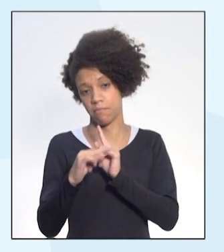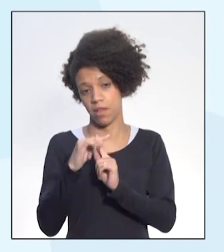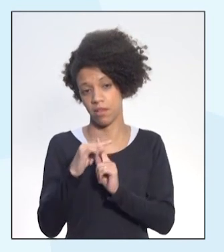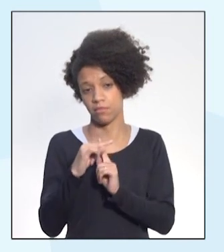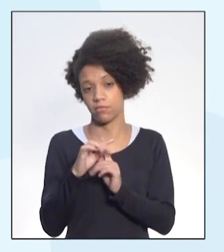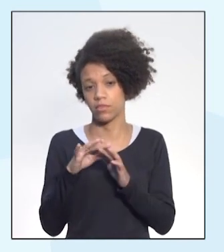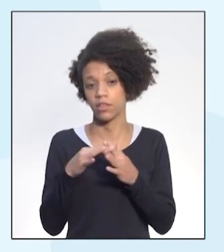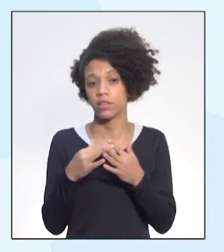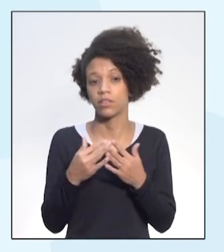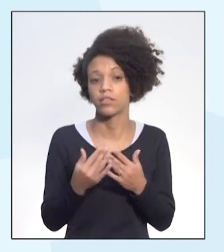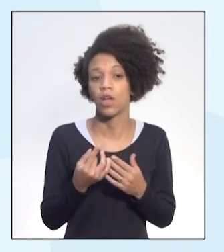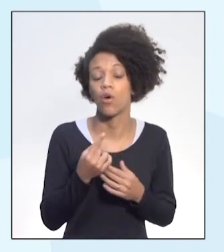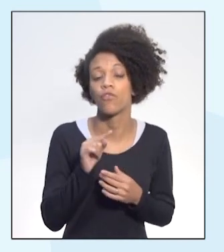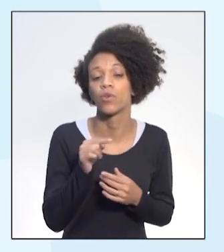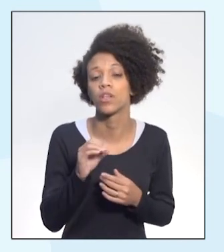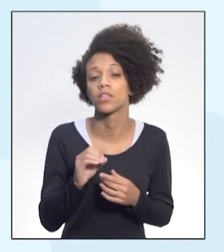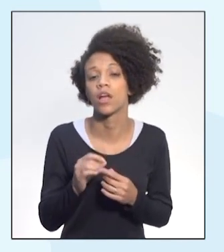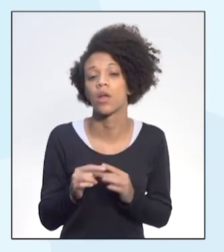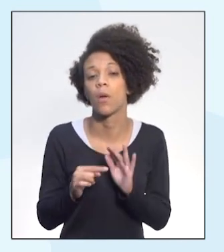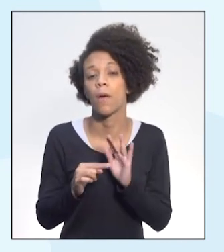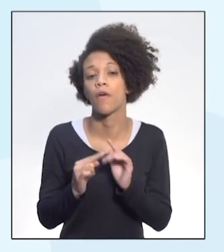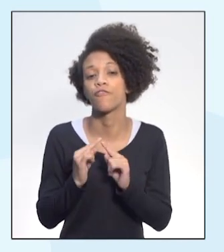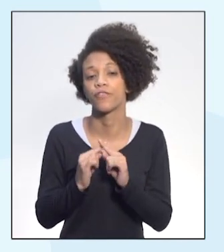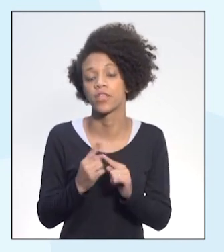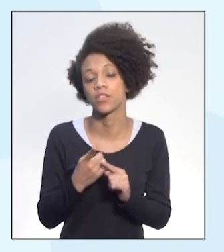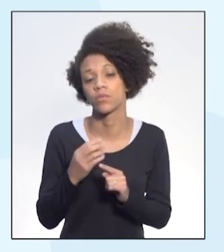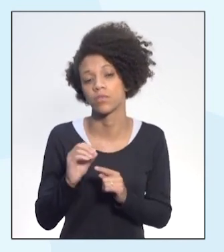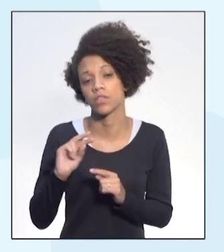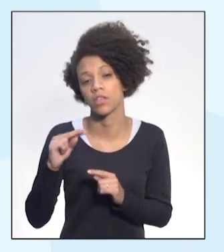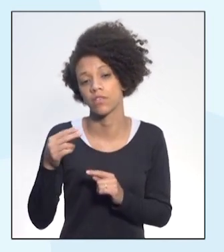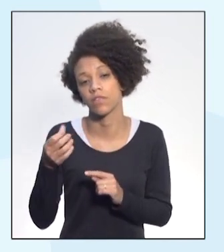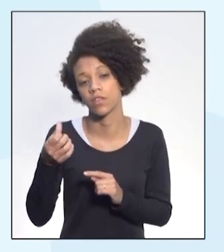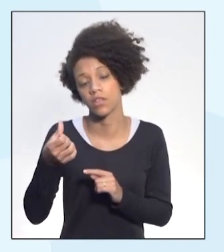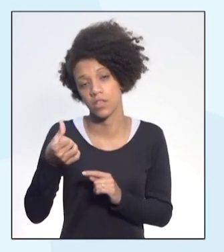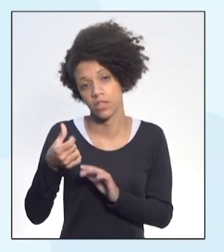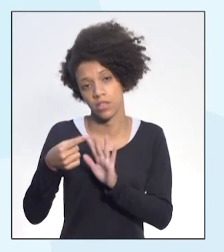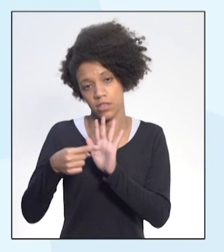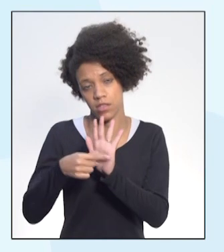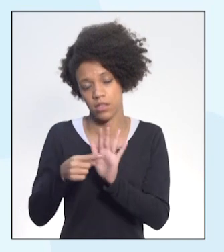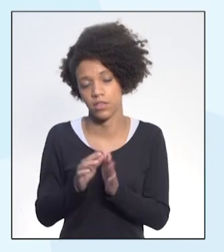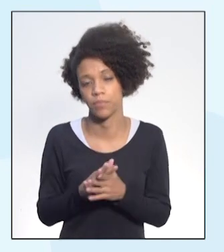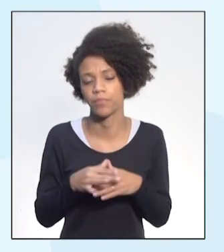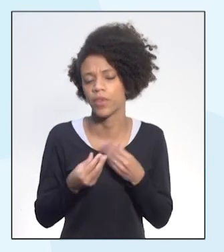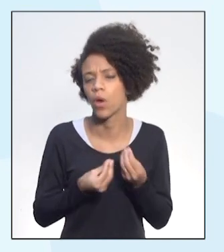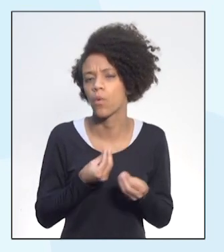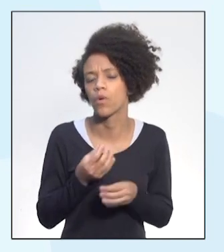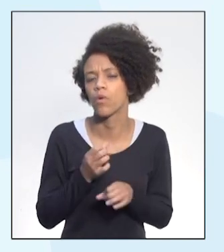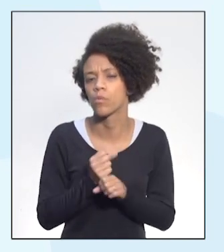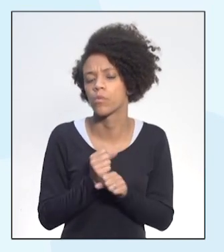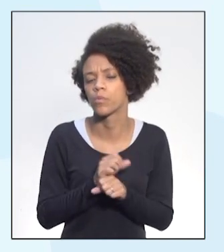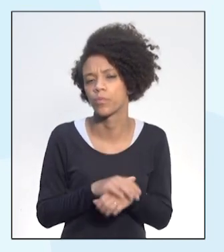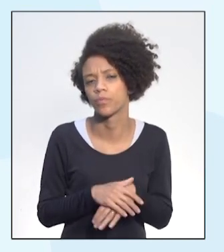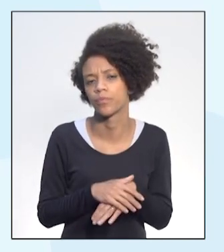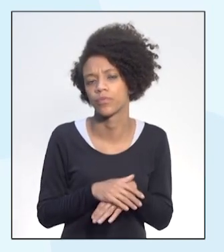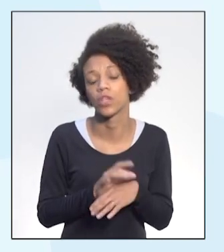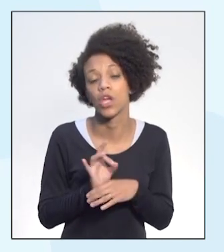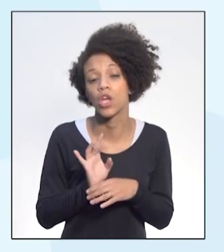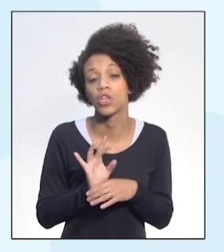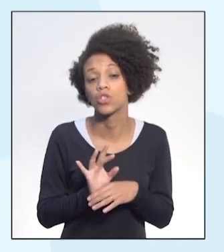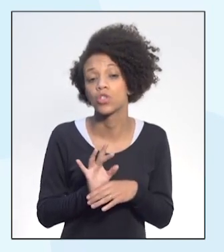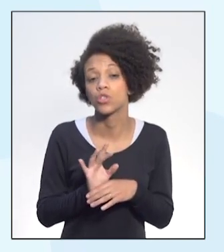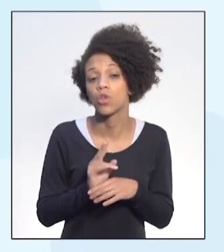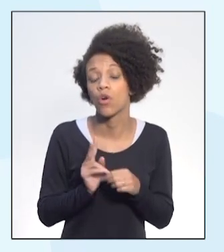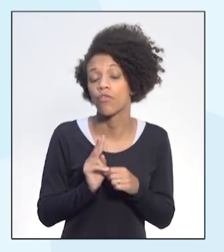menos 6. Ele já te deu a concentração de H+. O que eu faço para calcular o pH? Só pegar o valor